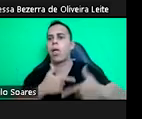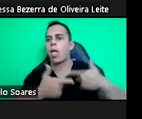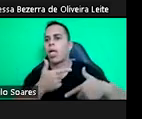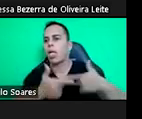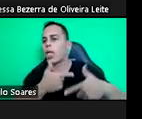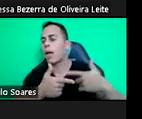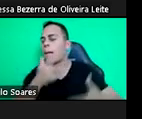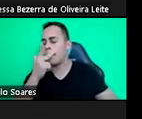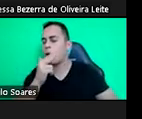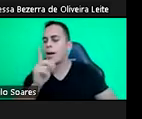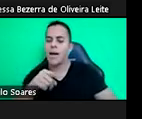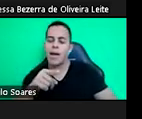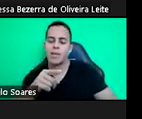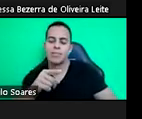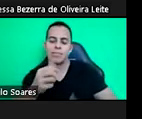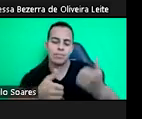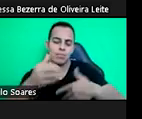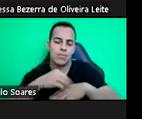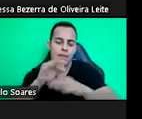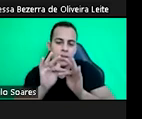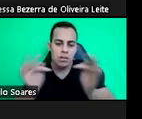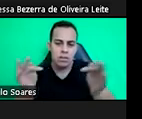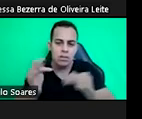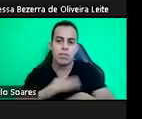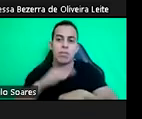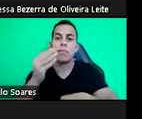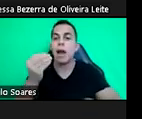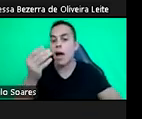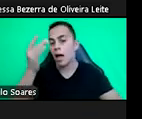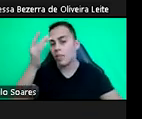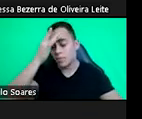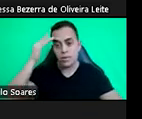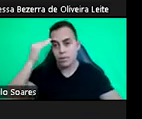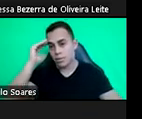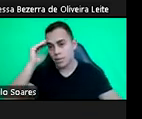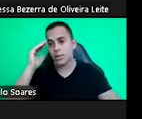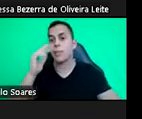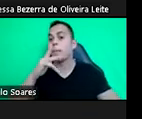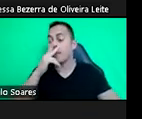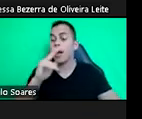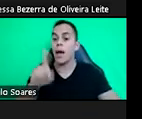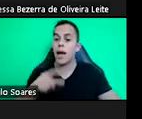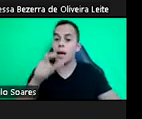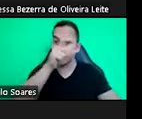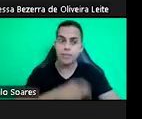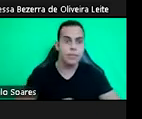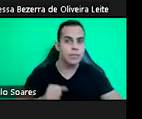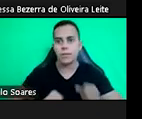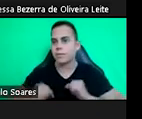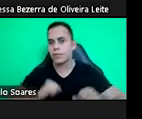essas expressões mais simples, né, para explicar os sintomas para os pacientes. Então, aquele indivíduo que é muito